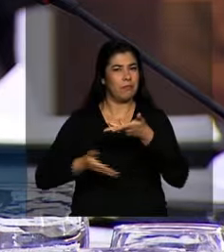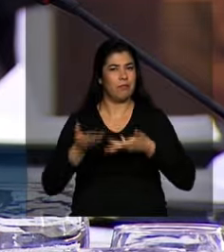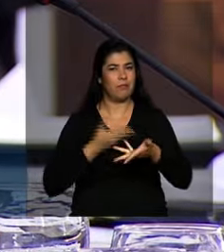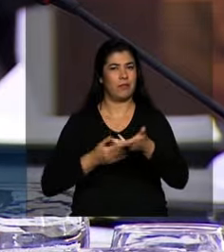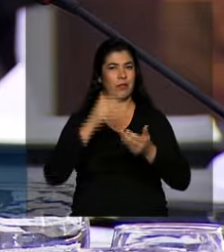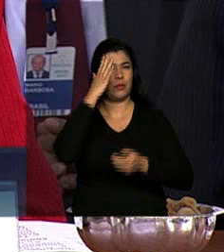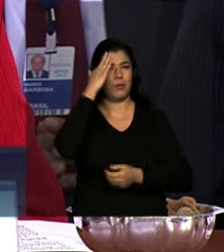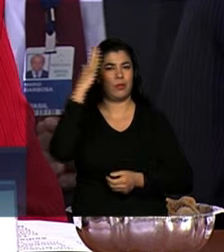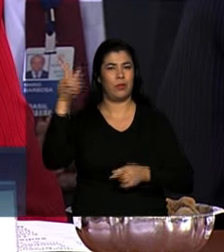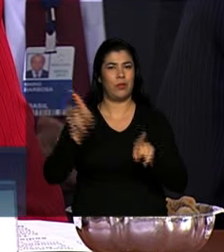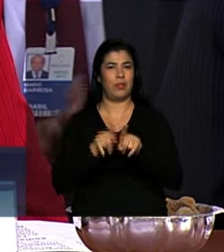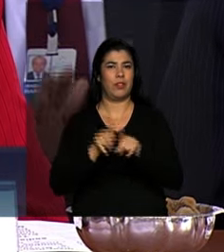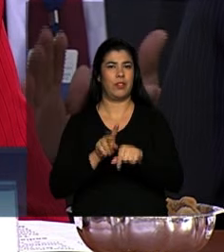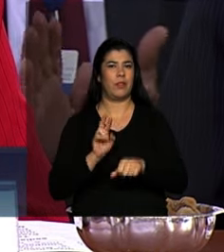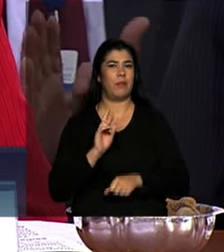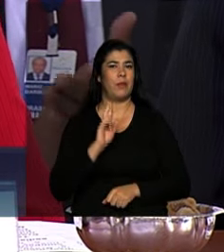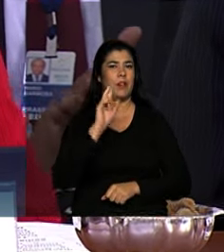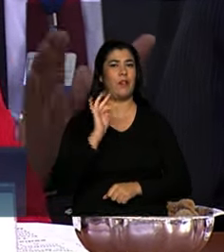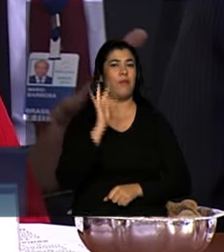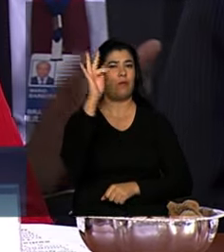e nossas esperanças.